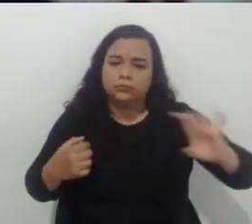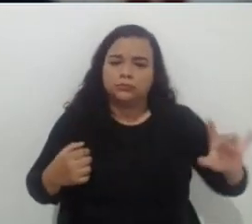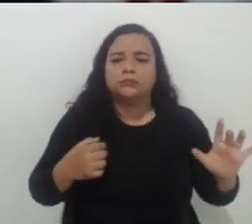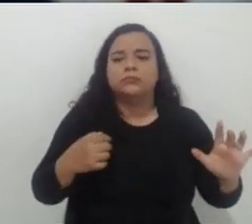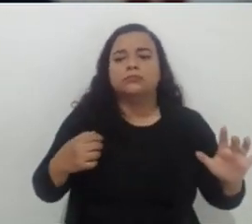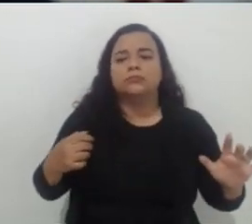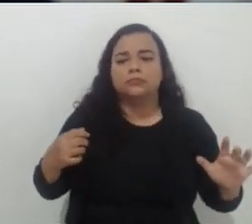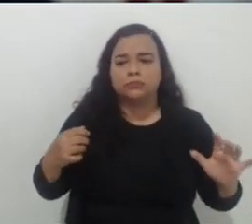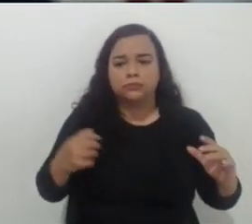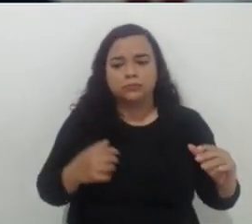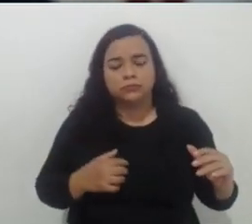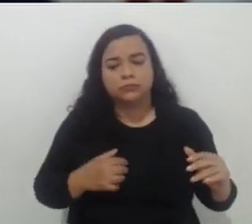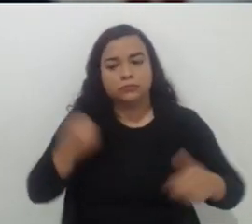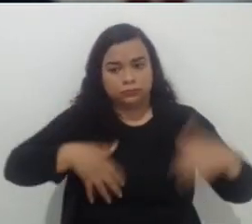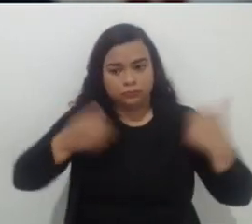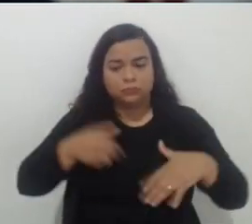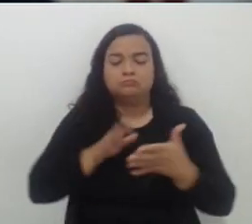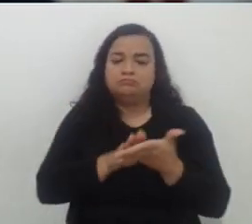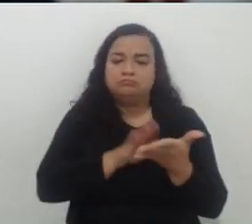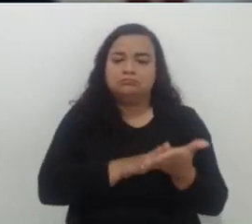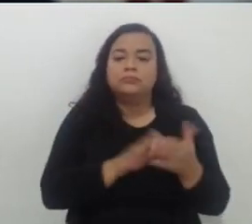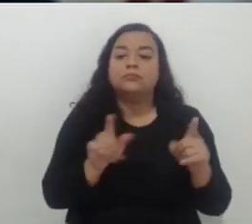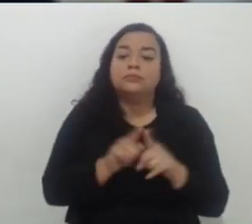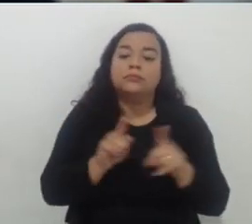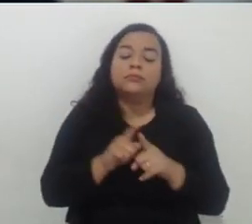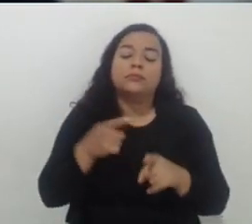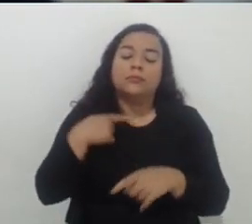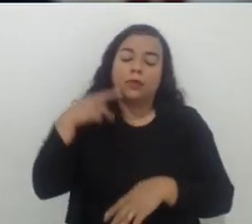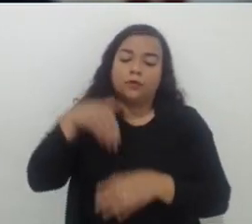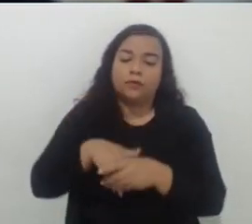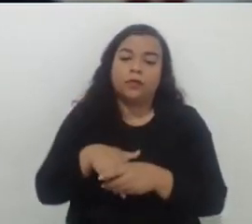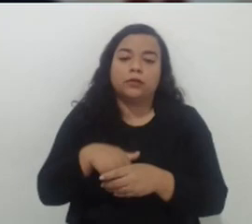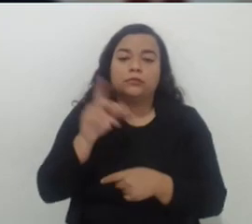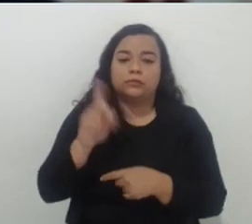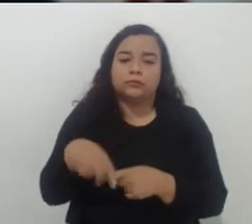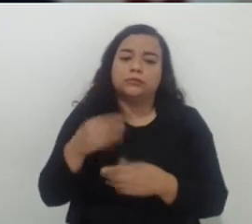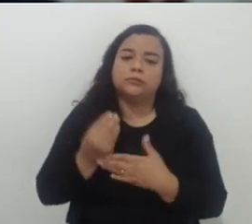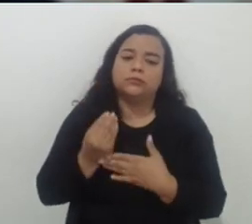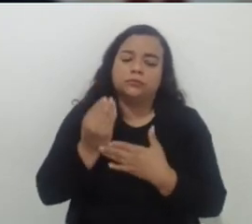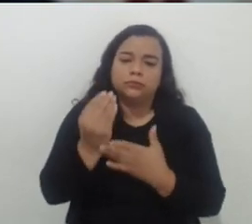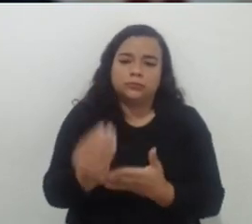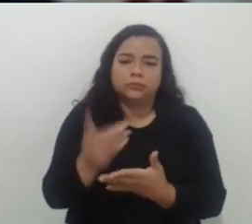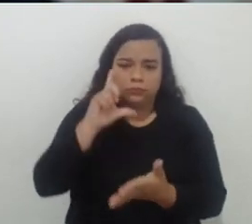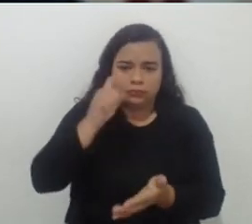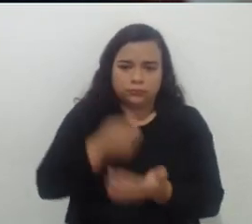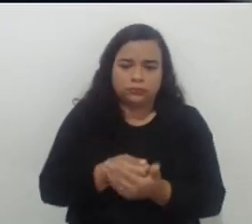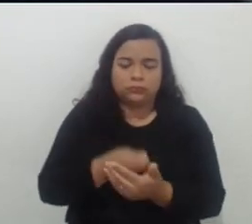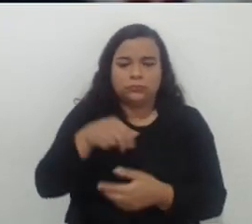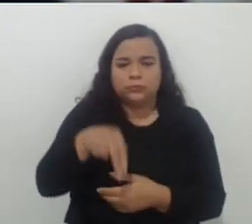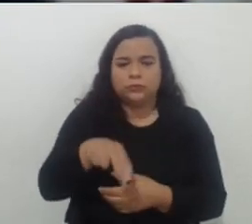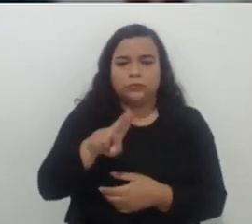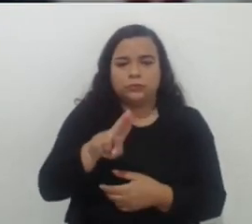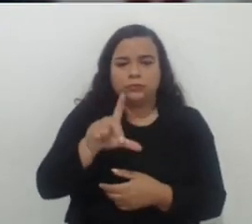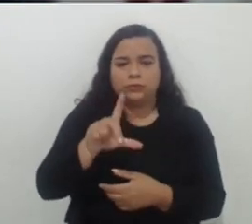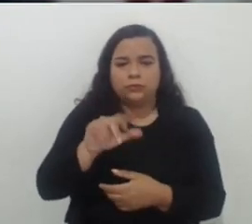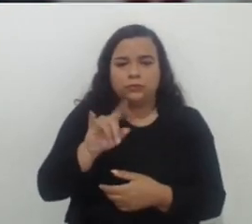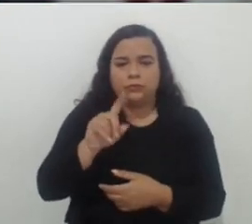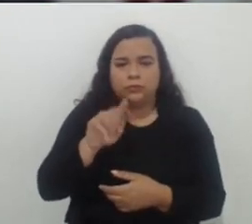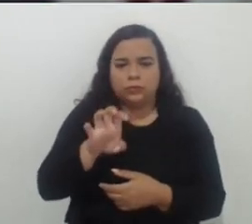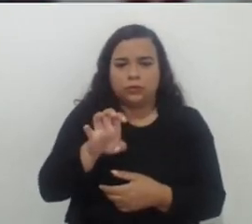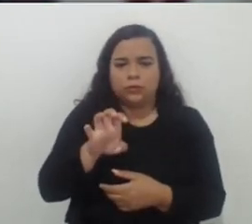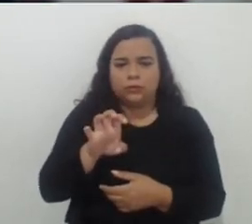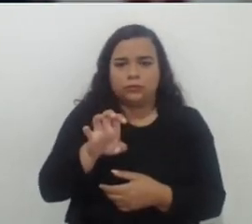tribunal, mas eu estou votando no sentido de conceder para decretar a nulidade da decisão do ato impugnado e, via de consequência,